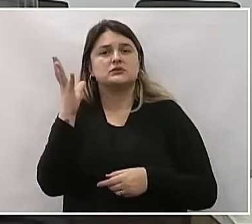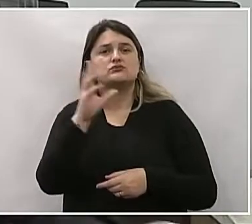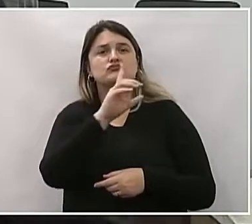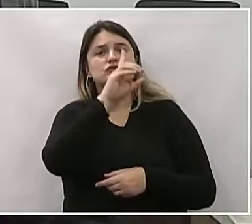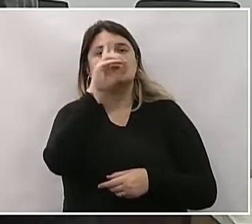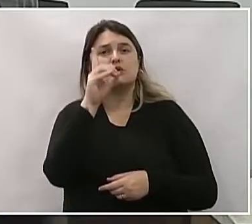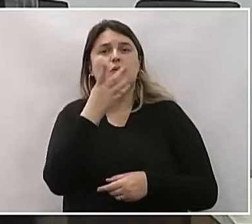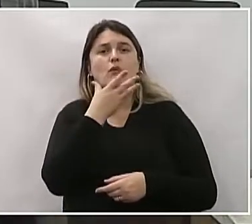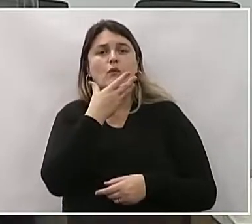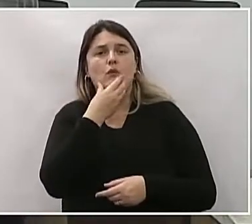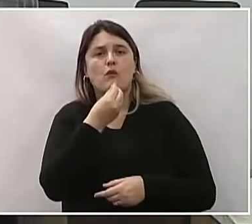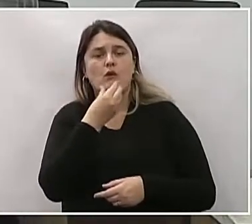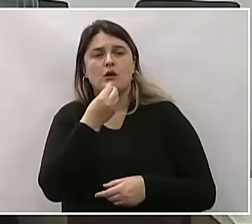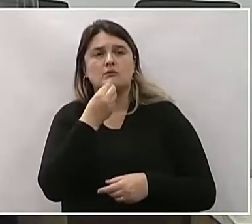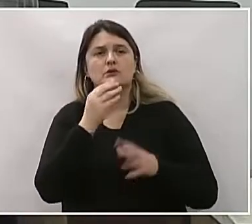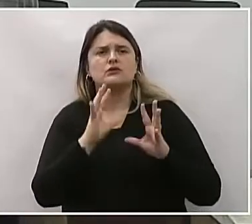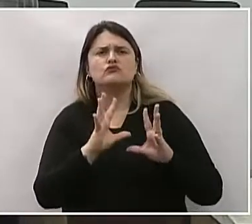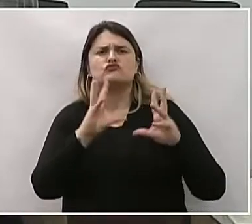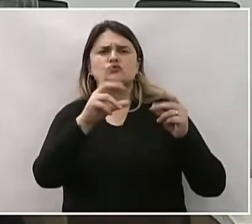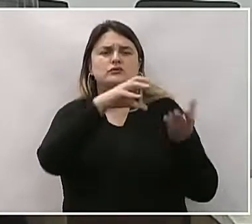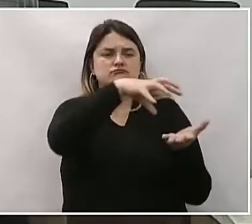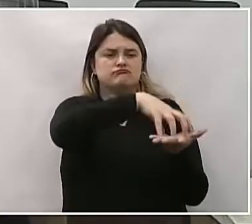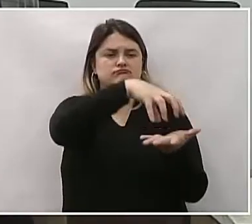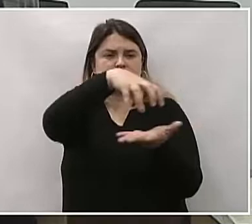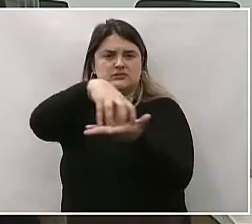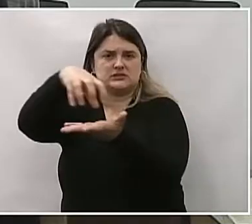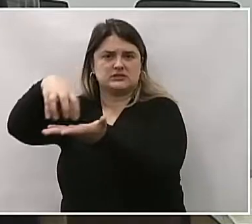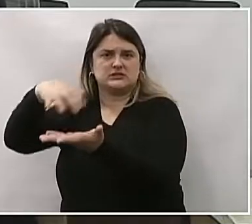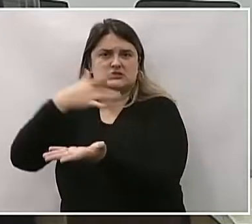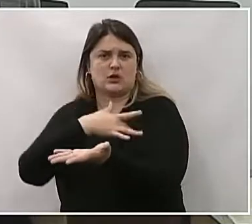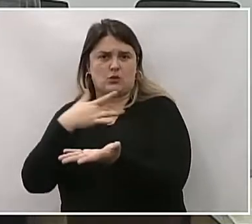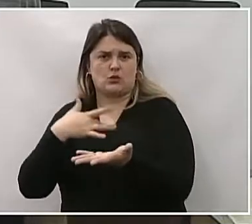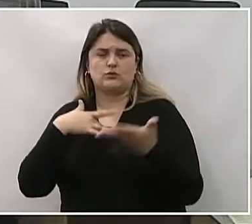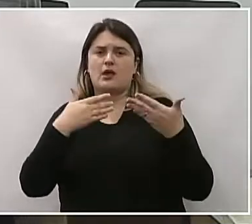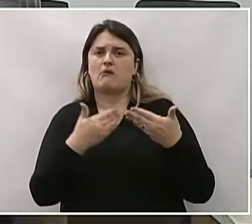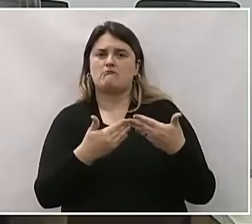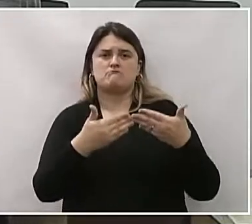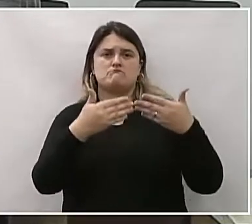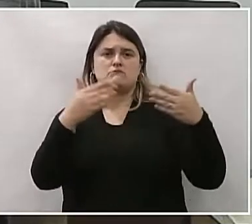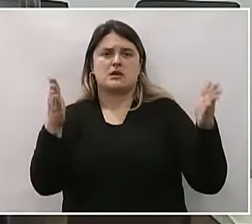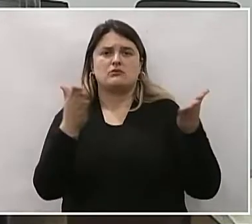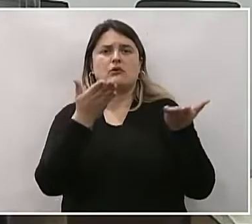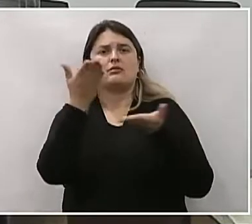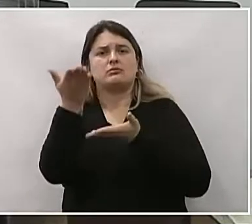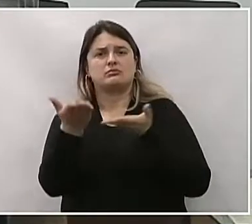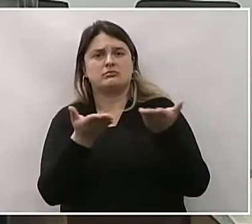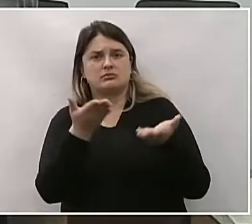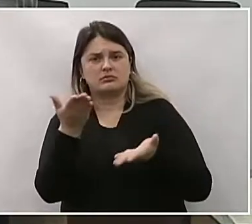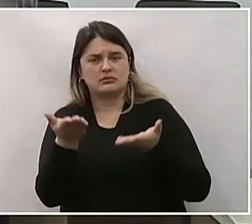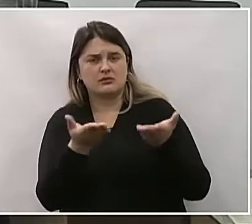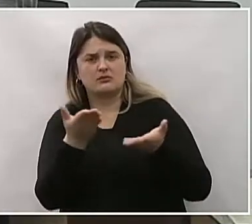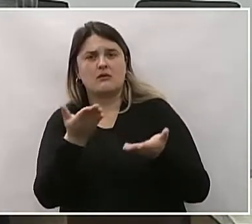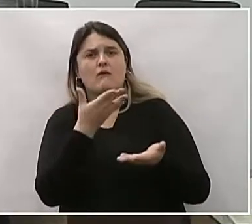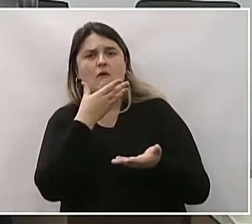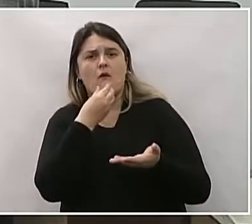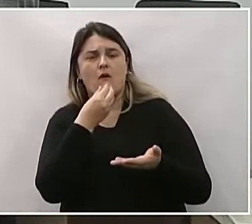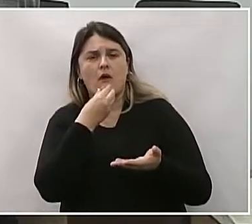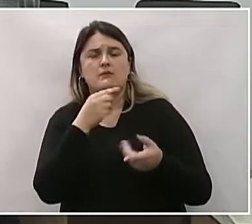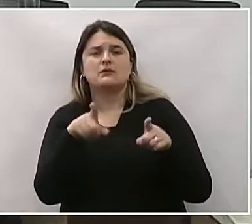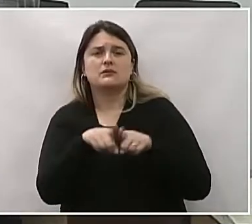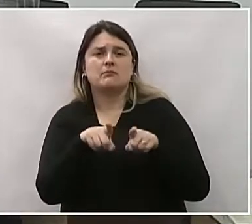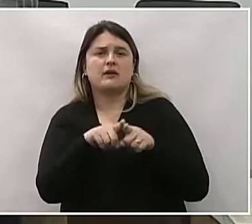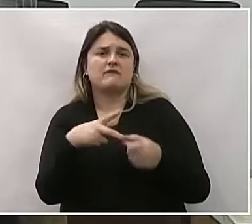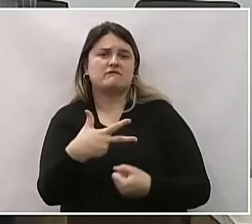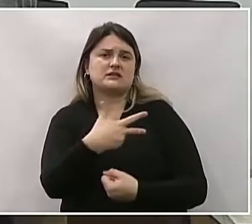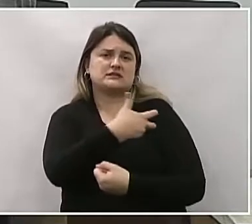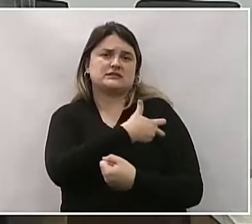dia do homem então todas as unidades básicas a diabetes para esse atendimento aos homens e